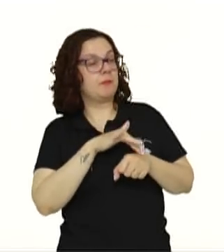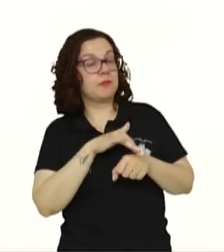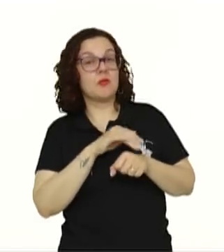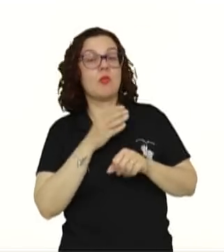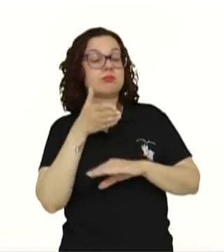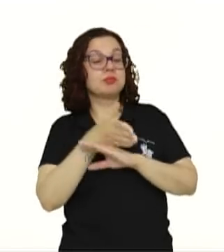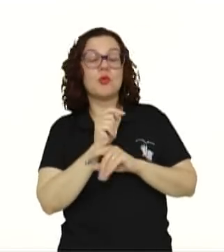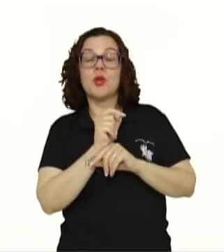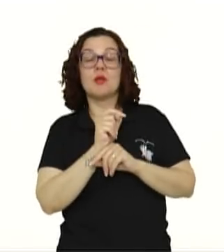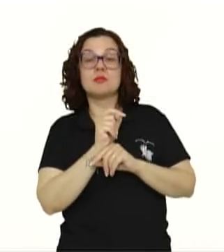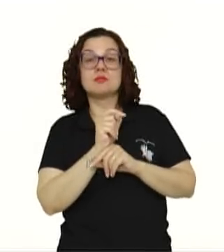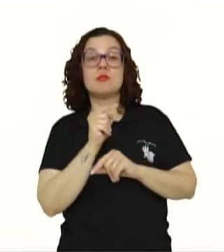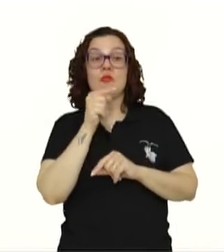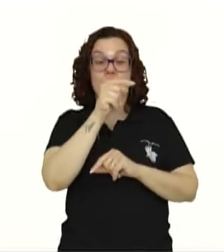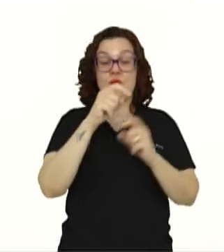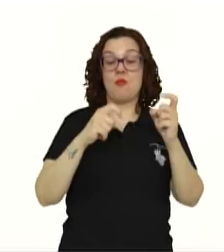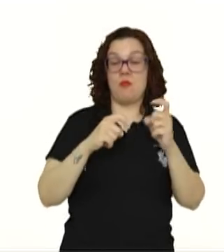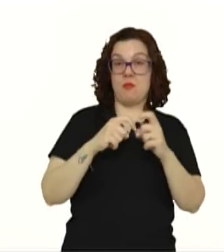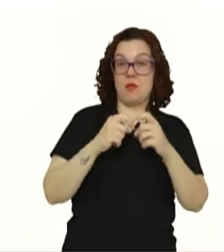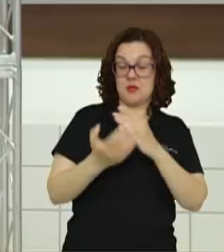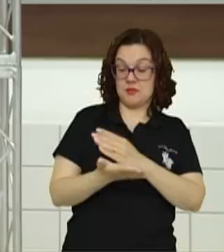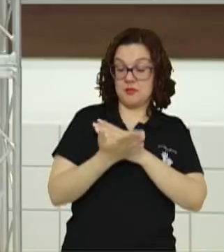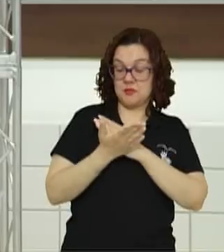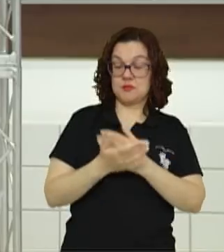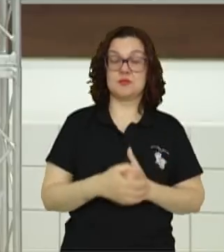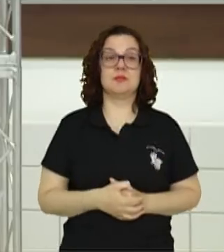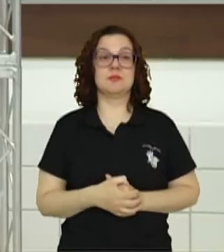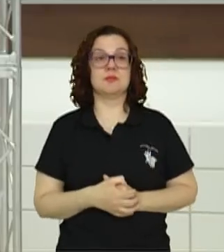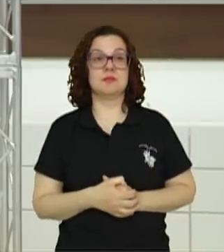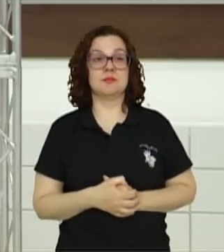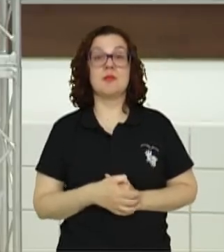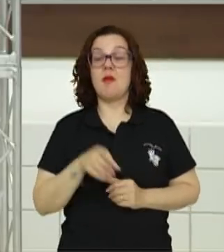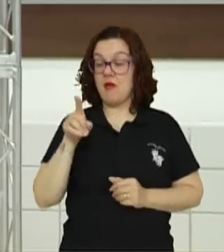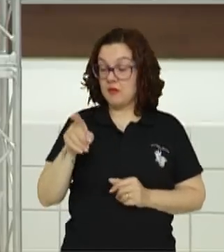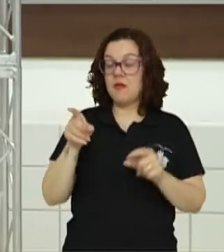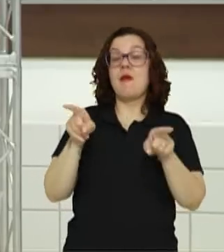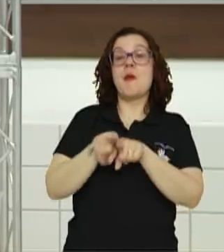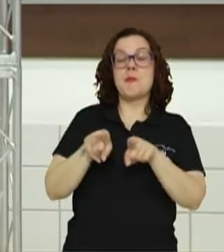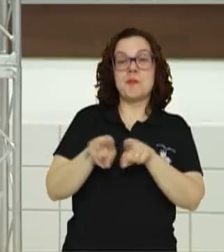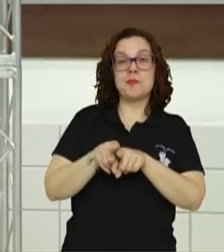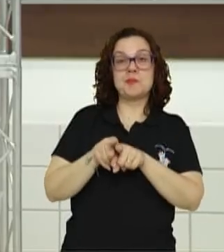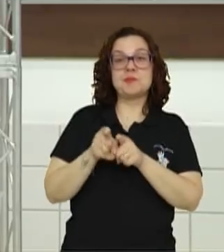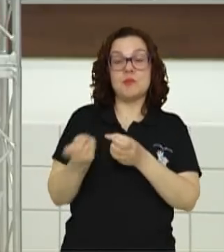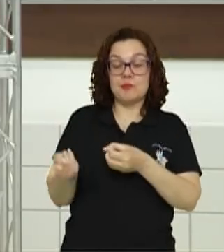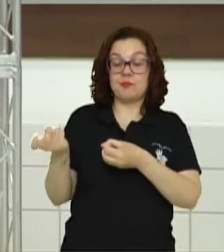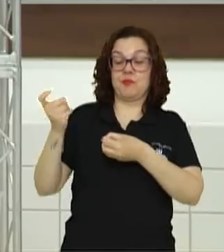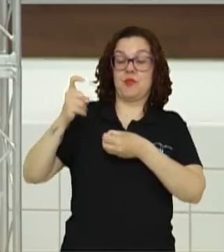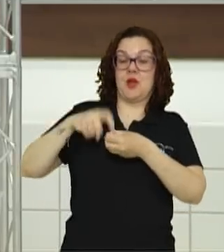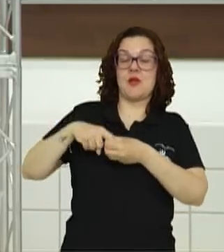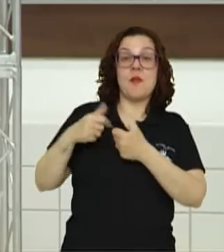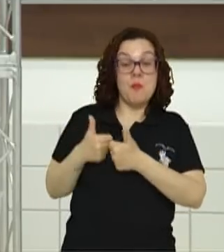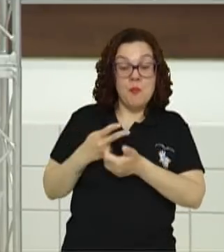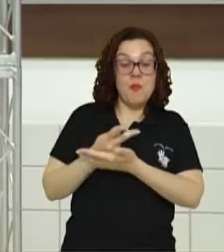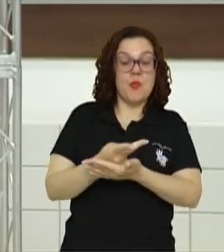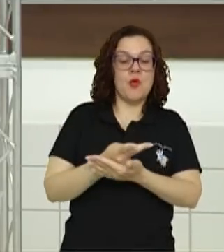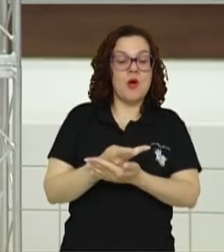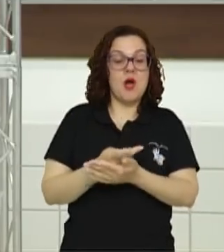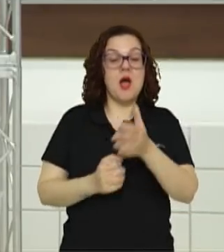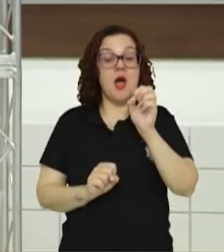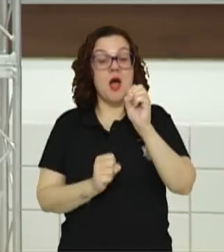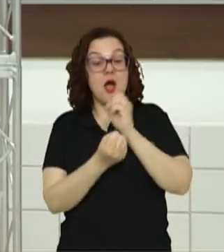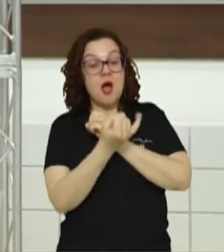recorrer a quem? A um médico que vai me ajudar. Na lei de recorrência é isso que nós vamos fazer, nós vamos ter que recorrer a